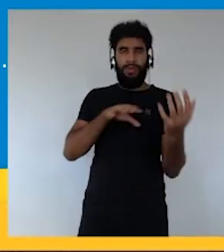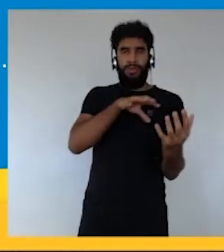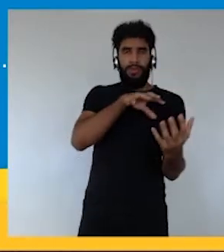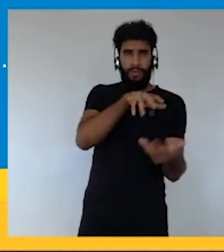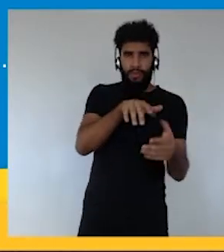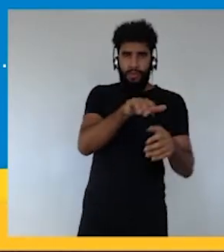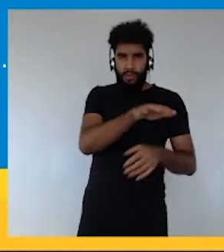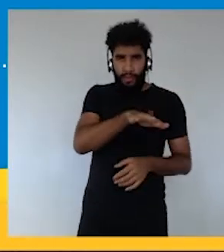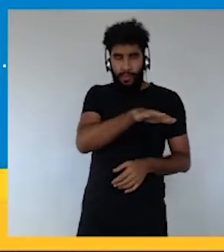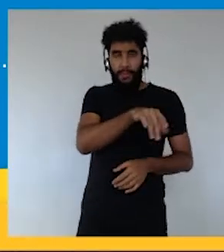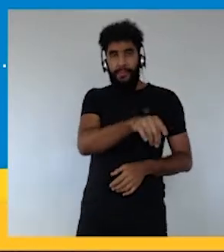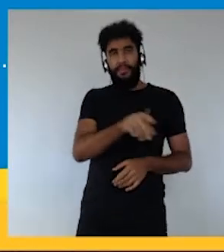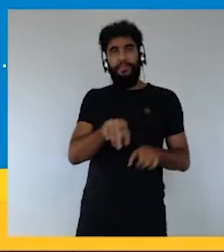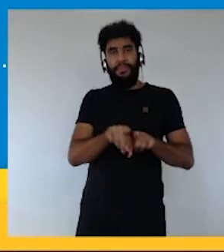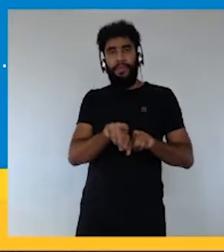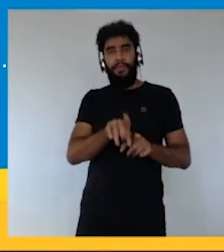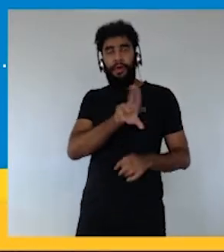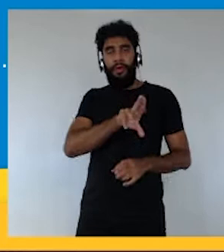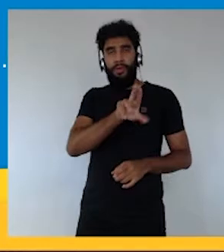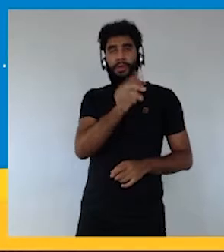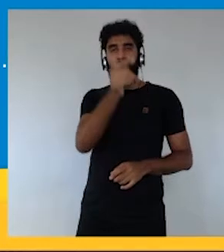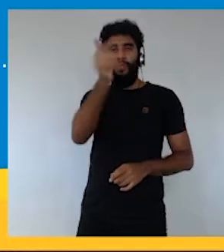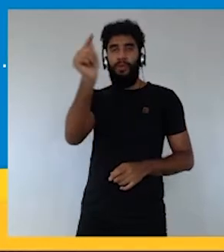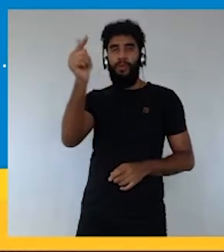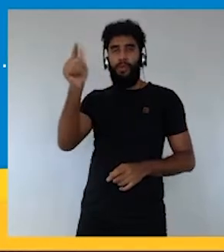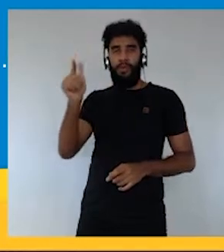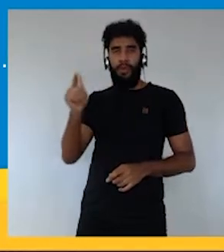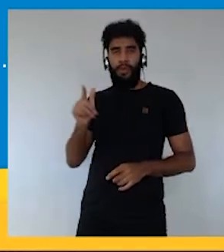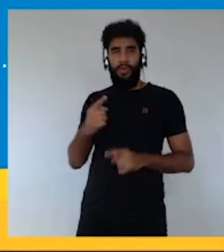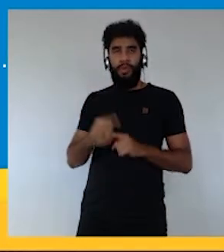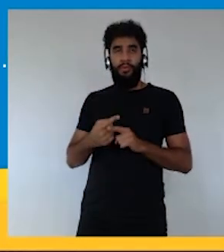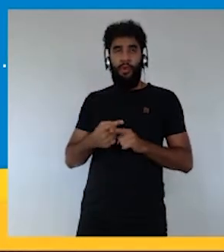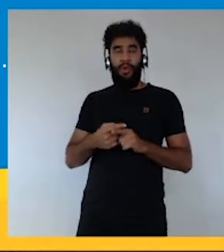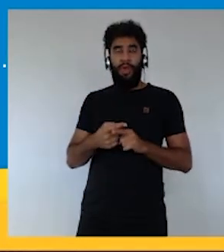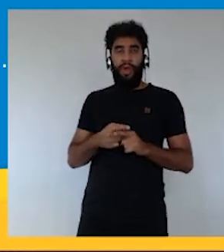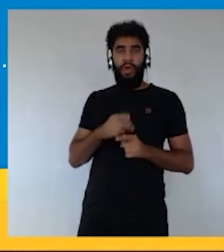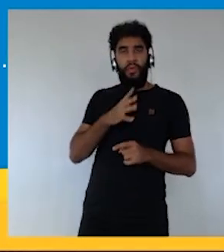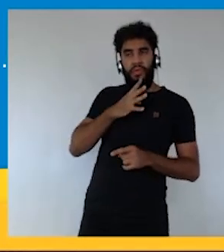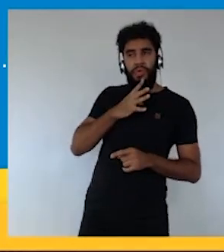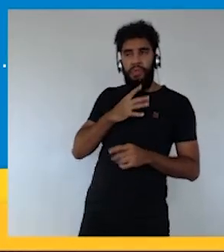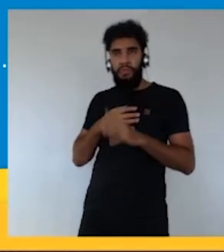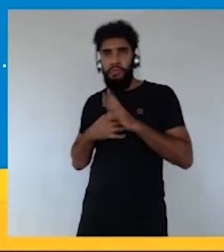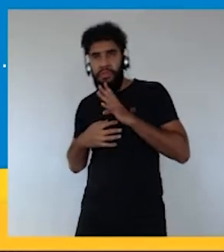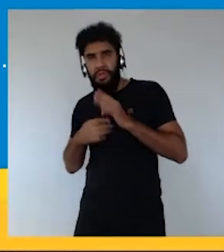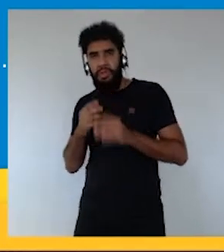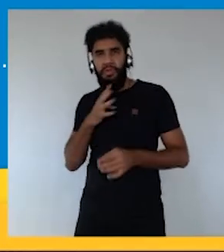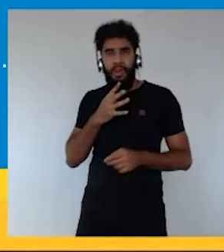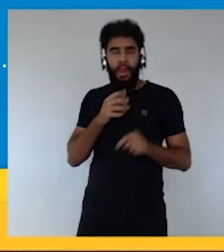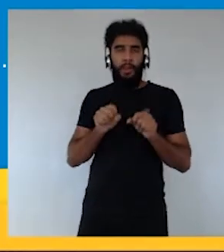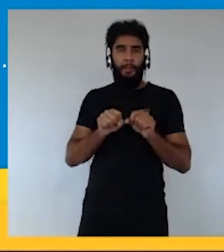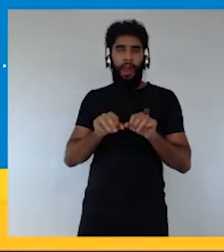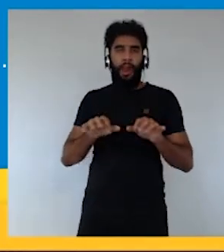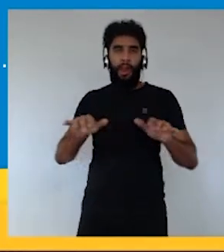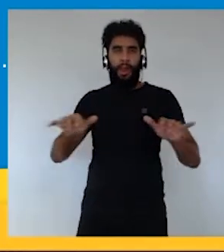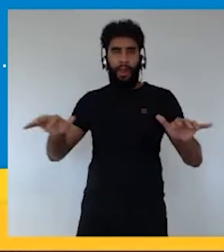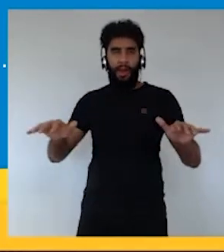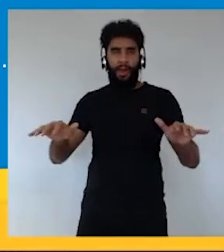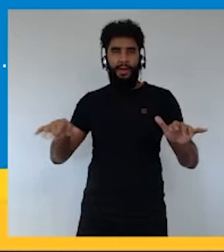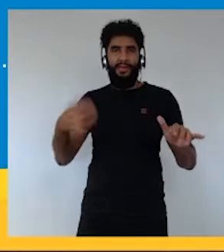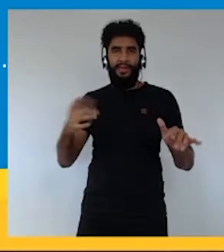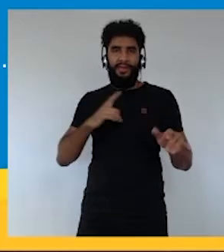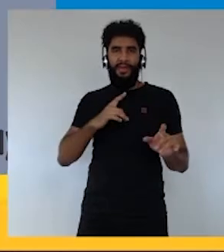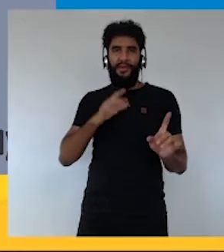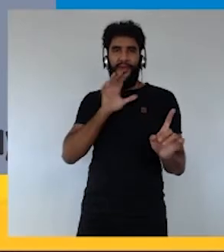eles passam a ser usados por outros atores no mercado porque eles se tornam conhecidos. E isso, lá pelas tantas, acaba gerando um